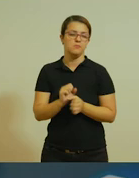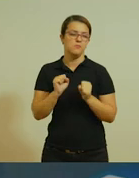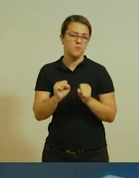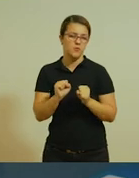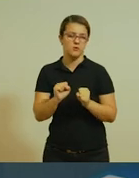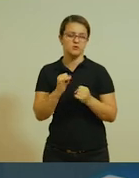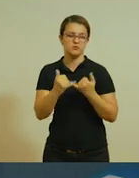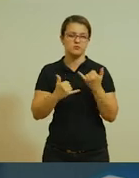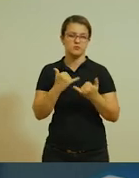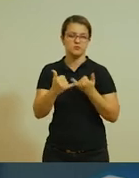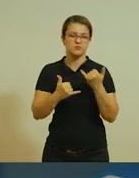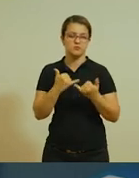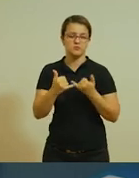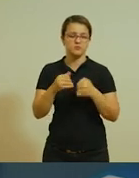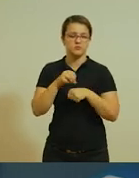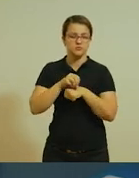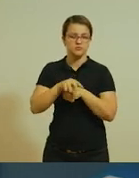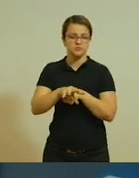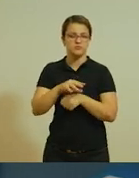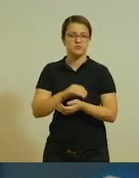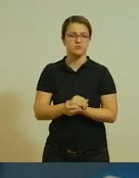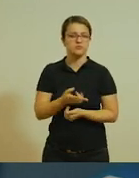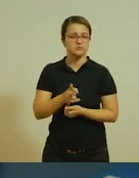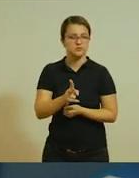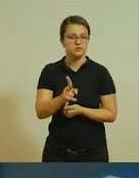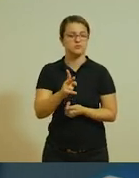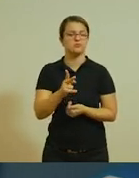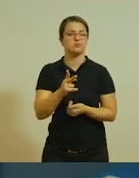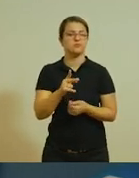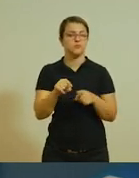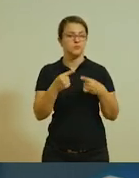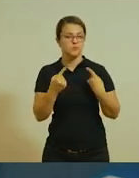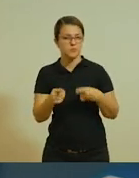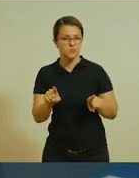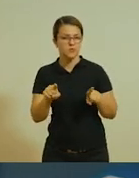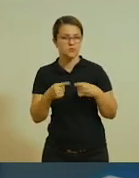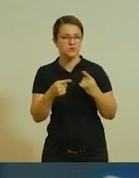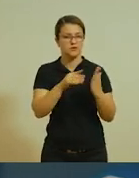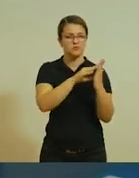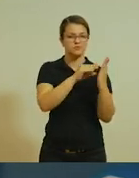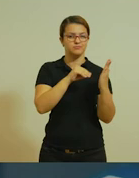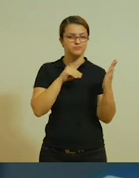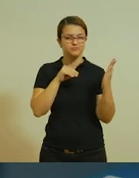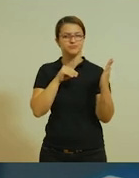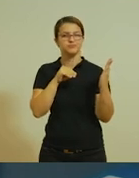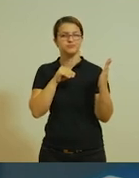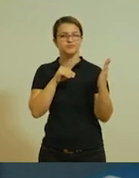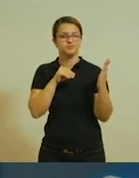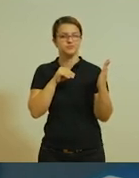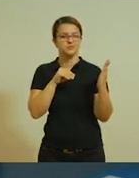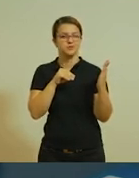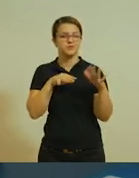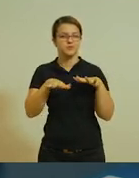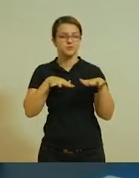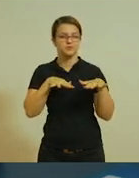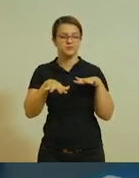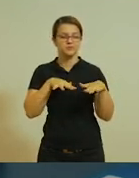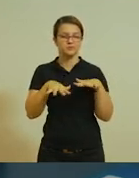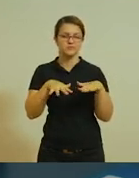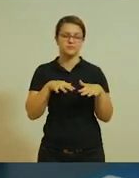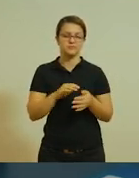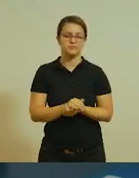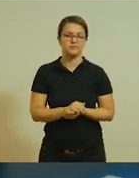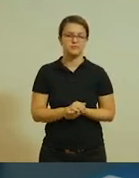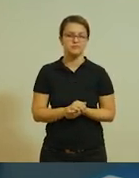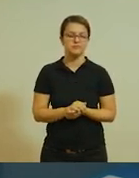Então você pode brincar, mas a nossa dica aqui é que você sempre use a música para embalar esse momento aí entre vocês.